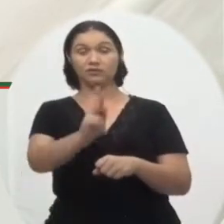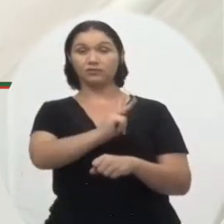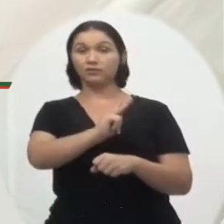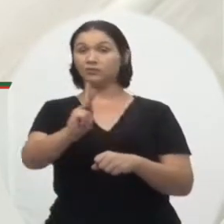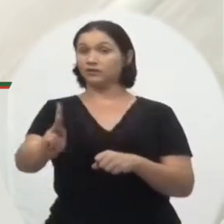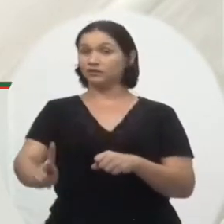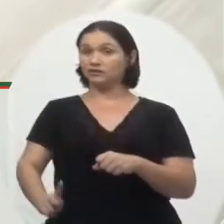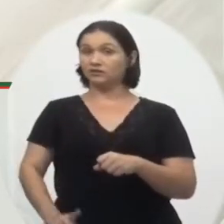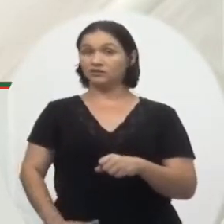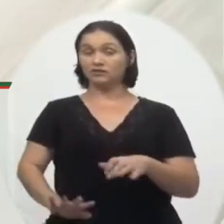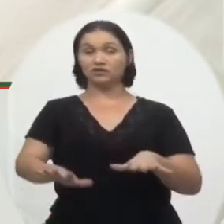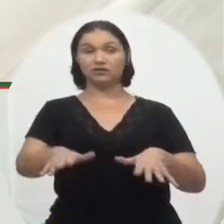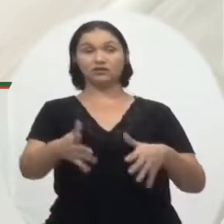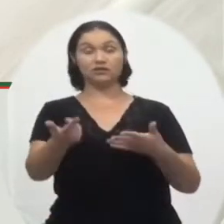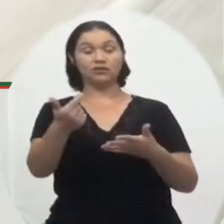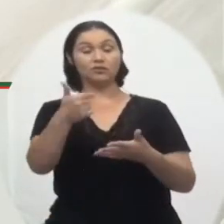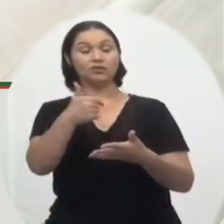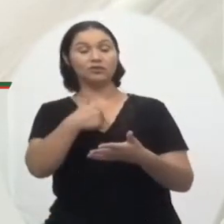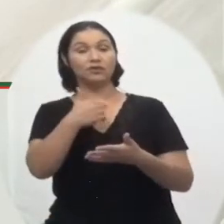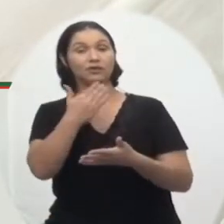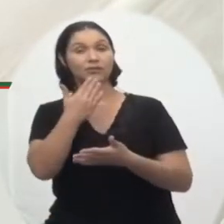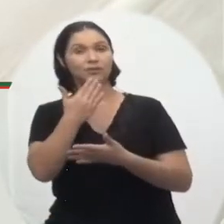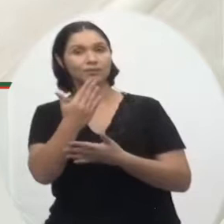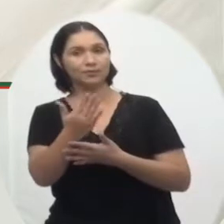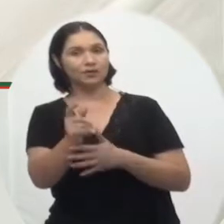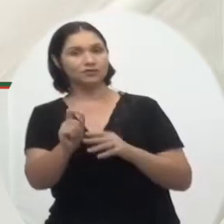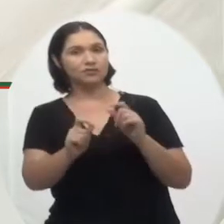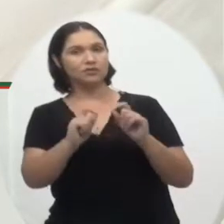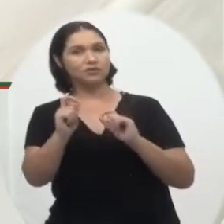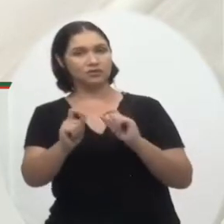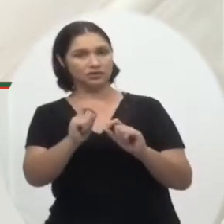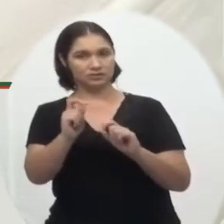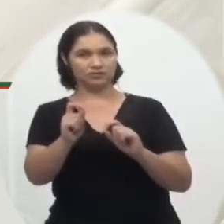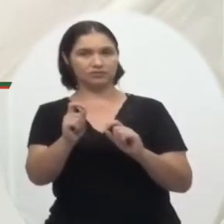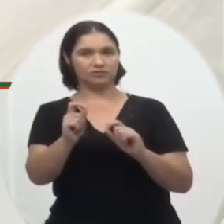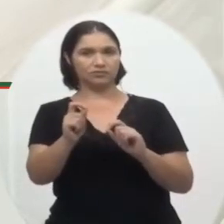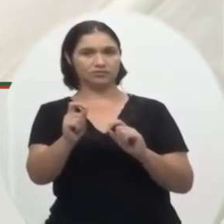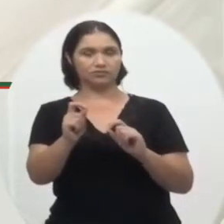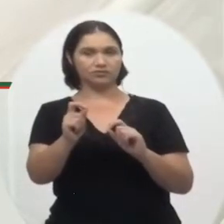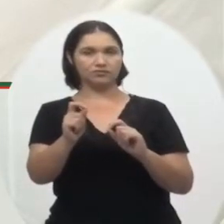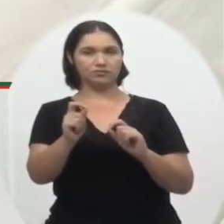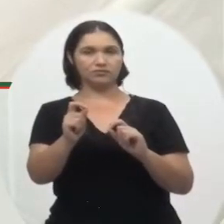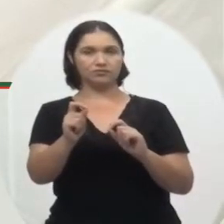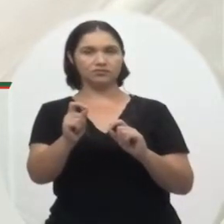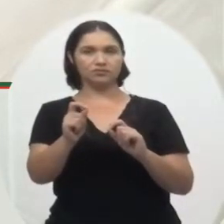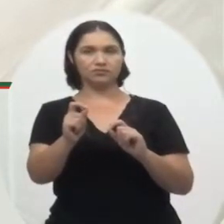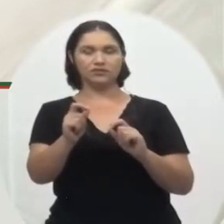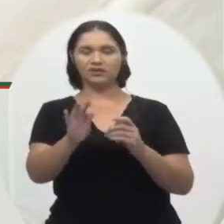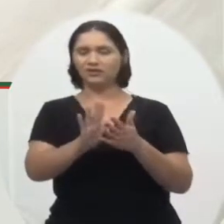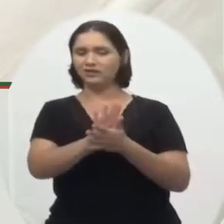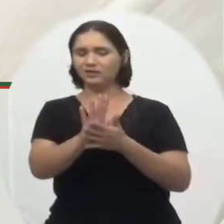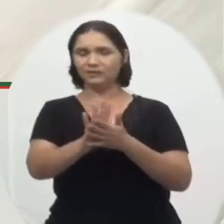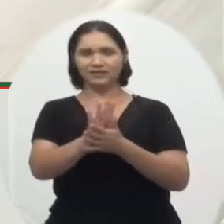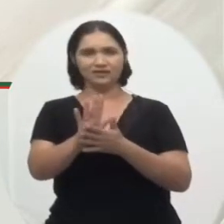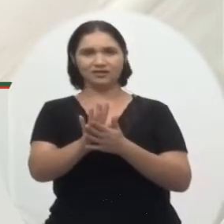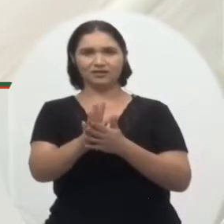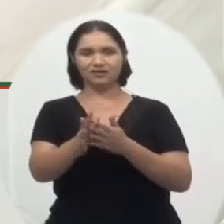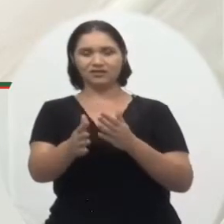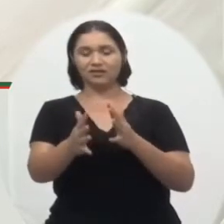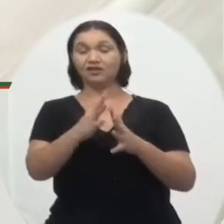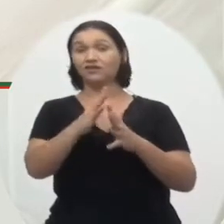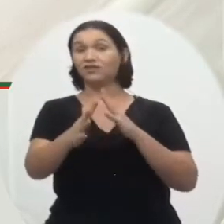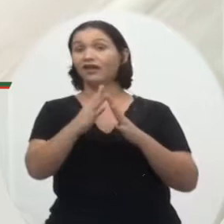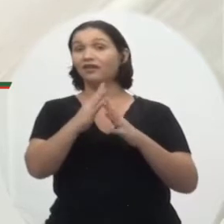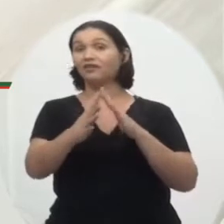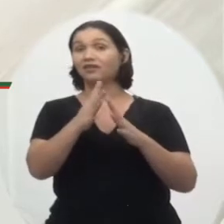é nada que se contrapõe a uma agenda legítima de governo. Está sendo feito